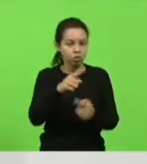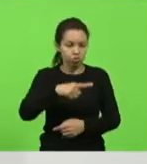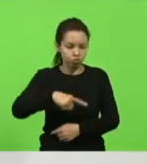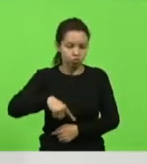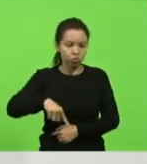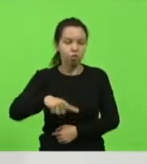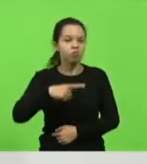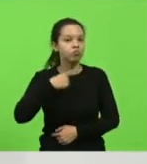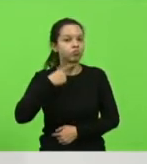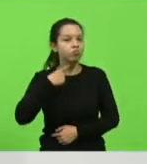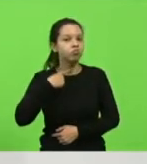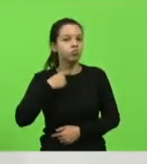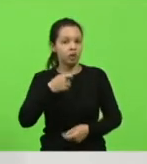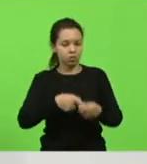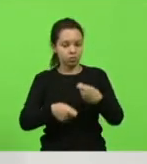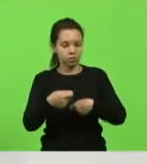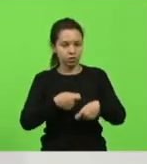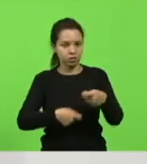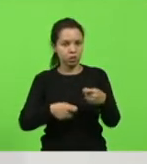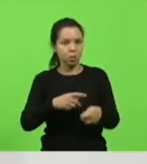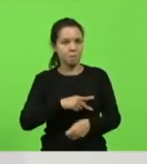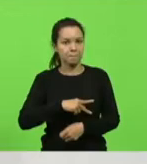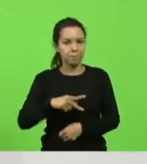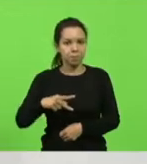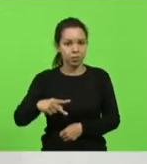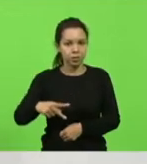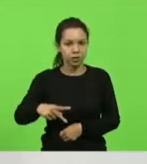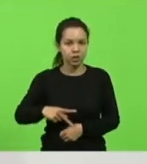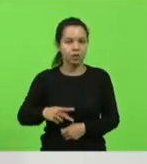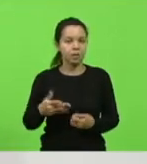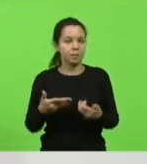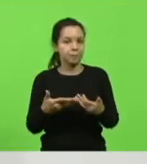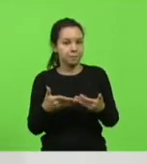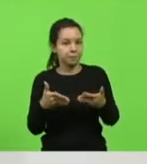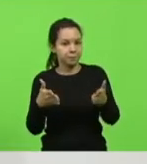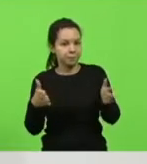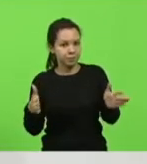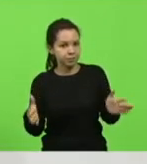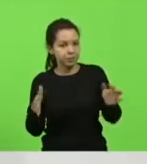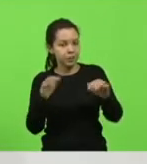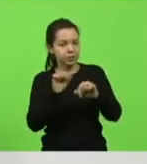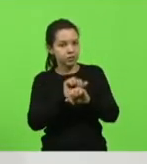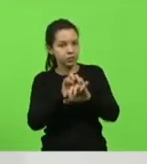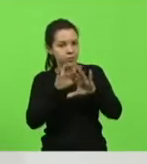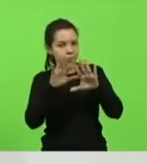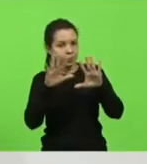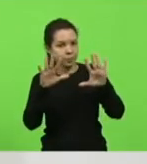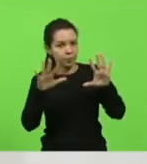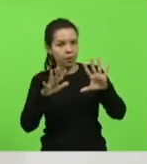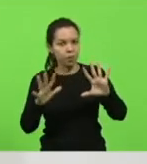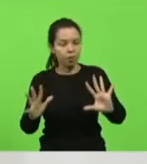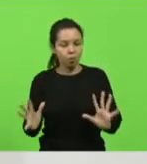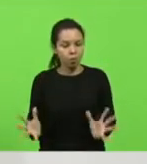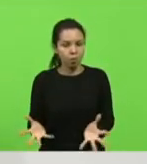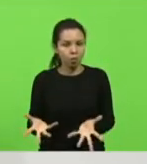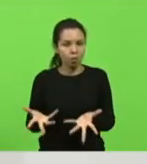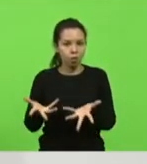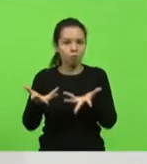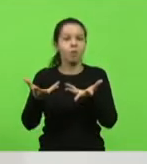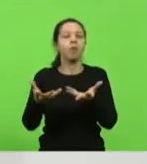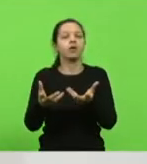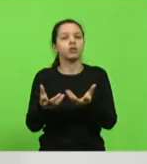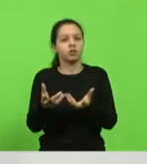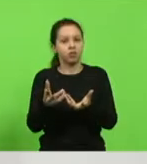uma administração pública aberta transparente prova em